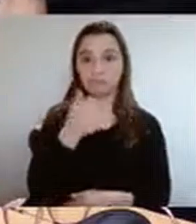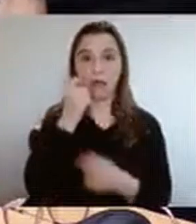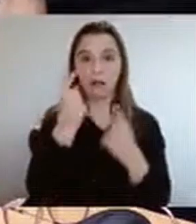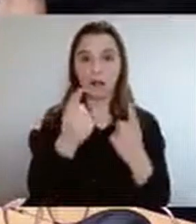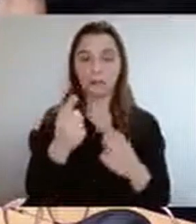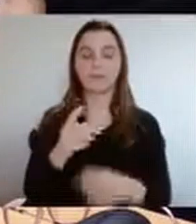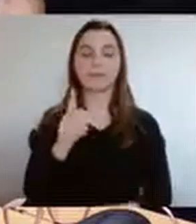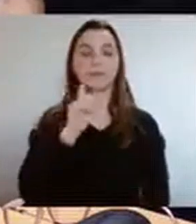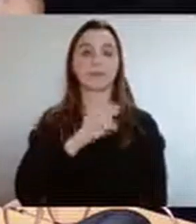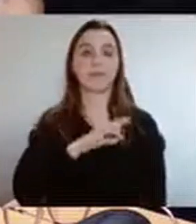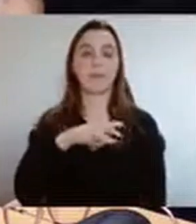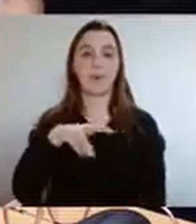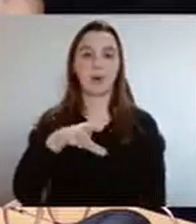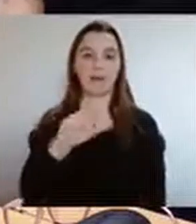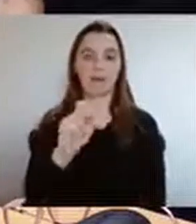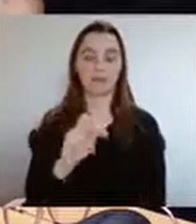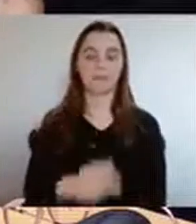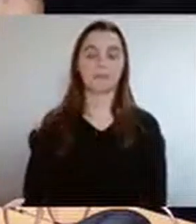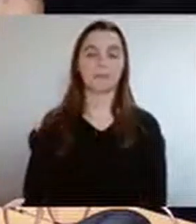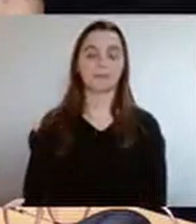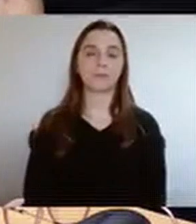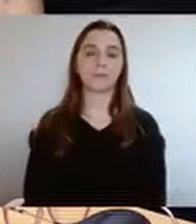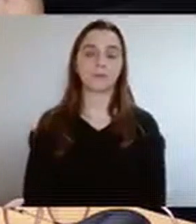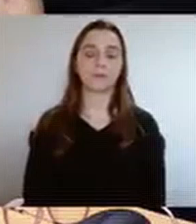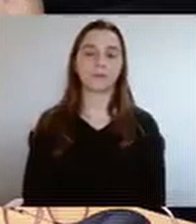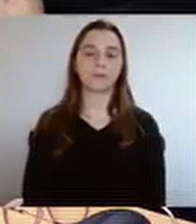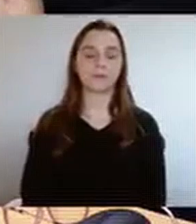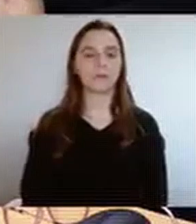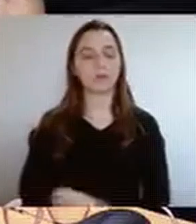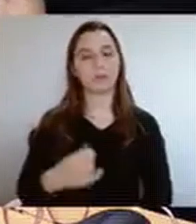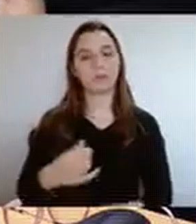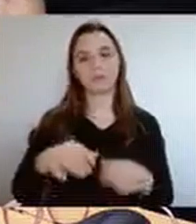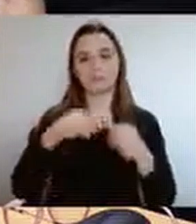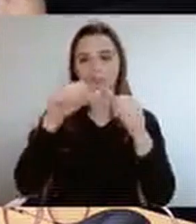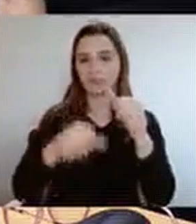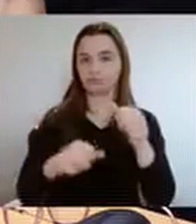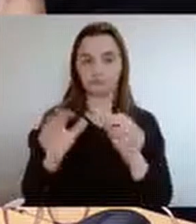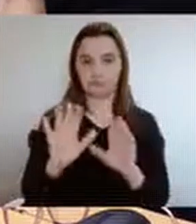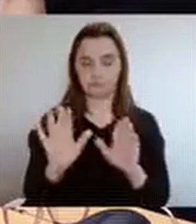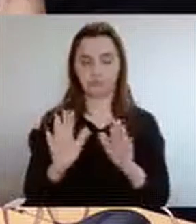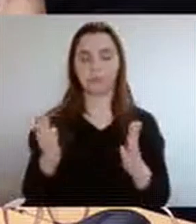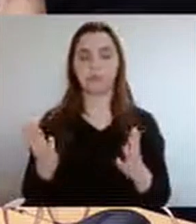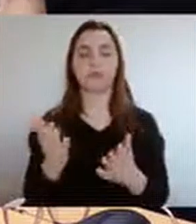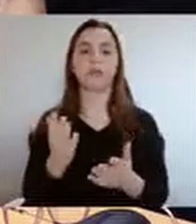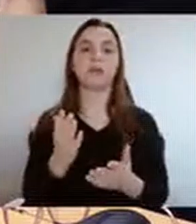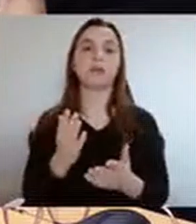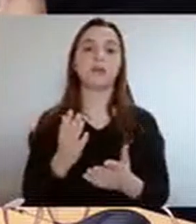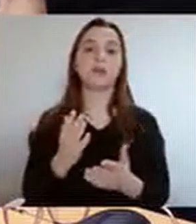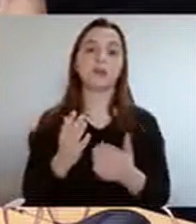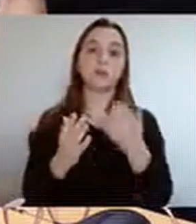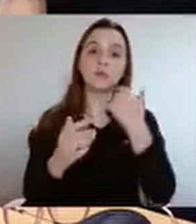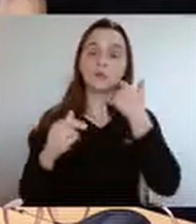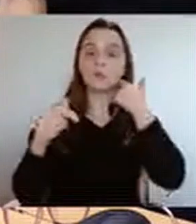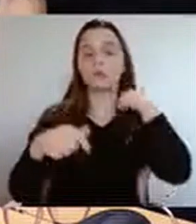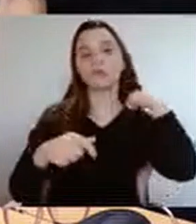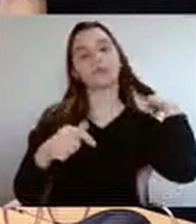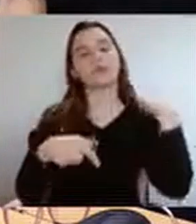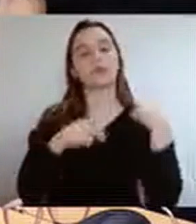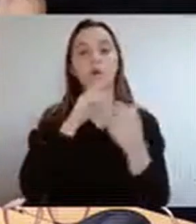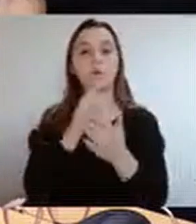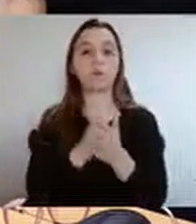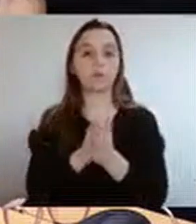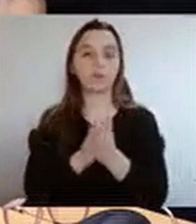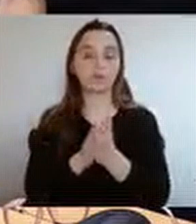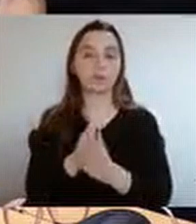Obrigada, Sra. Presidente. Mais uma vez também não me vou alongar nesta proposta, que já tivemos hoje a oportunidade de falar aqui